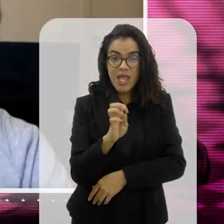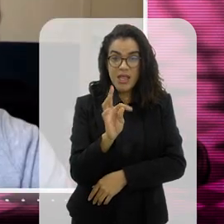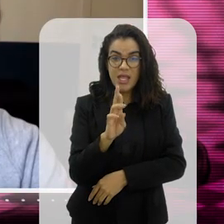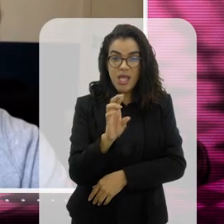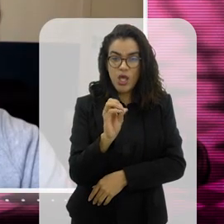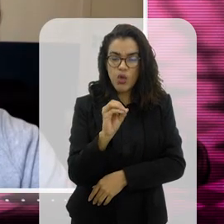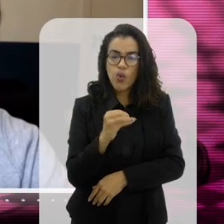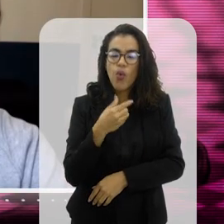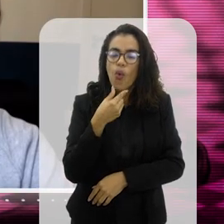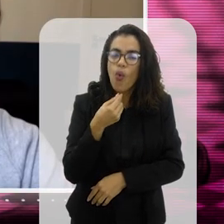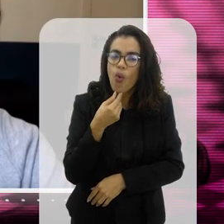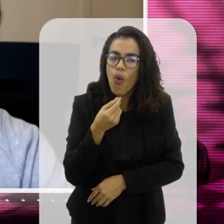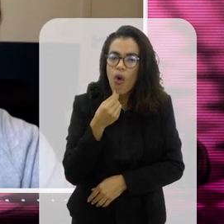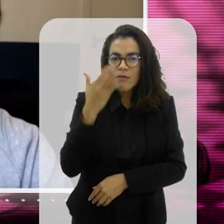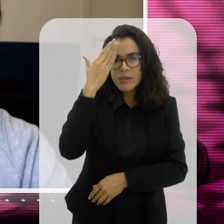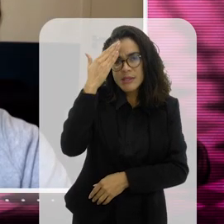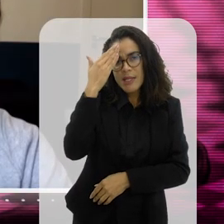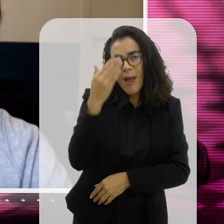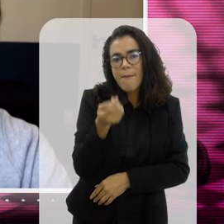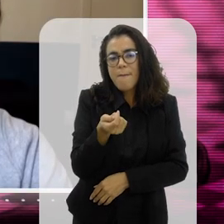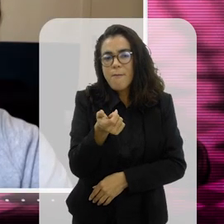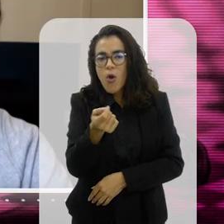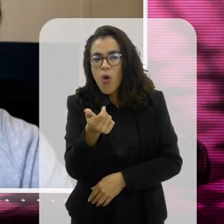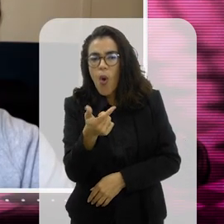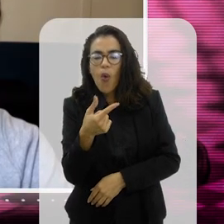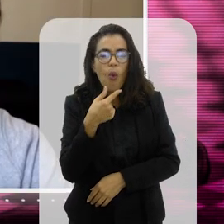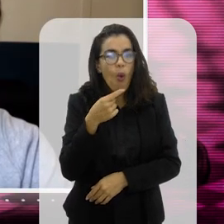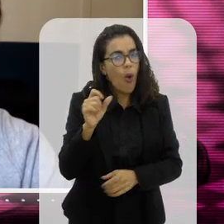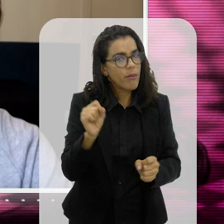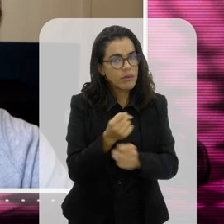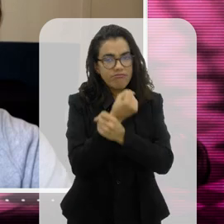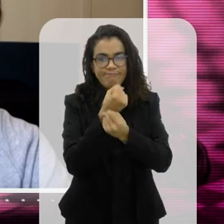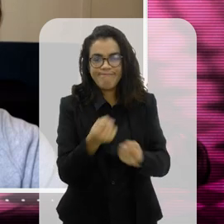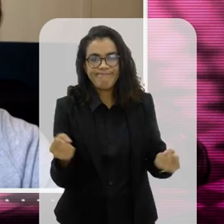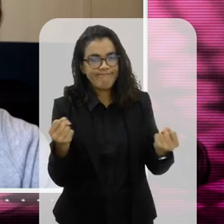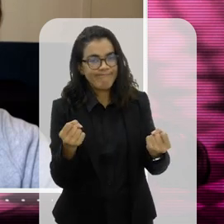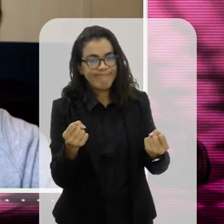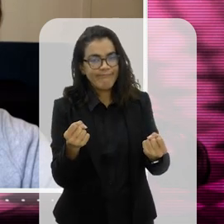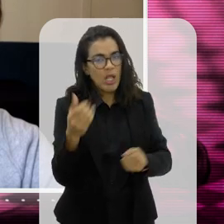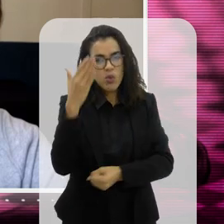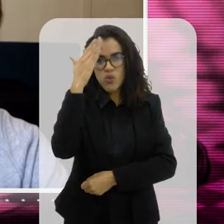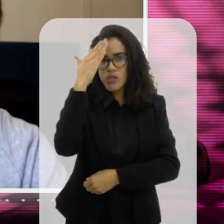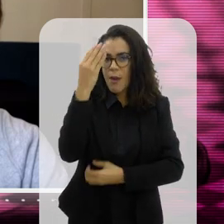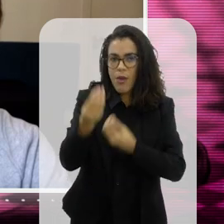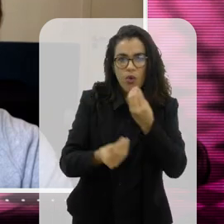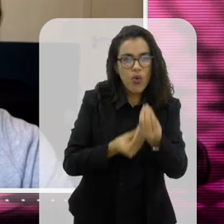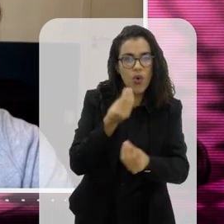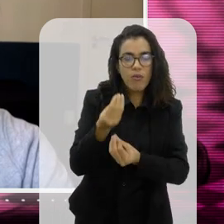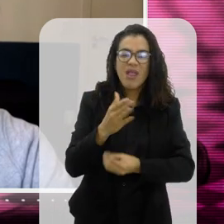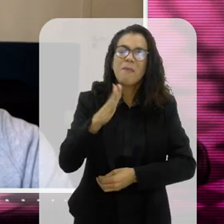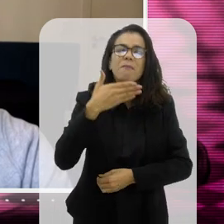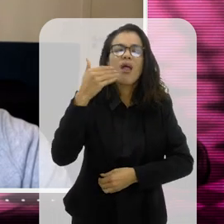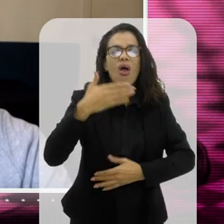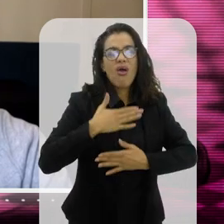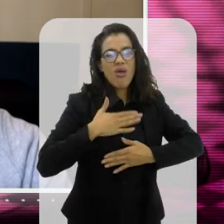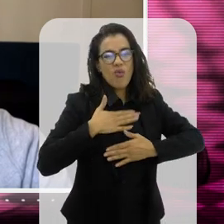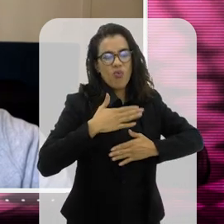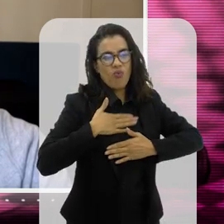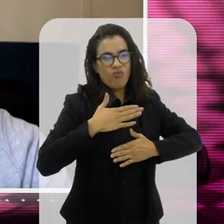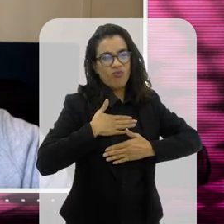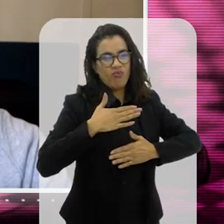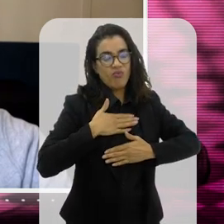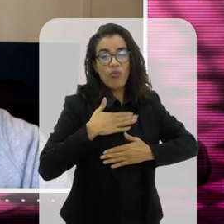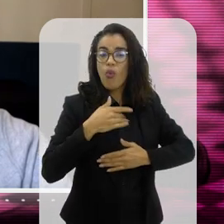de que ele é menos, ele sabe menos, ele não consegue, ele é incapaz, ele não sabe mesmo como fazer, então é melhor